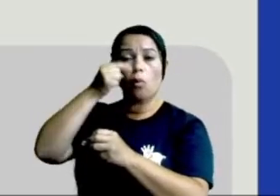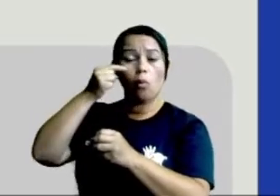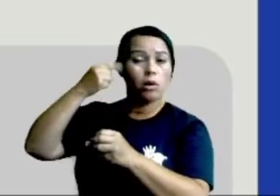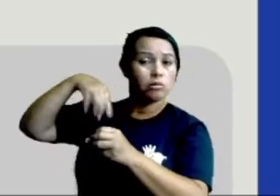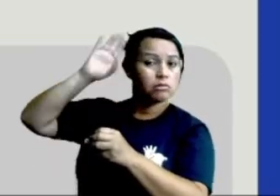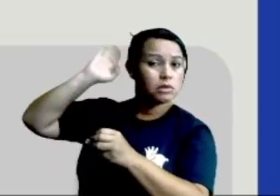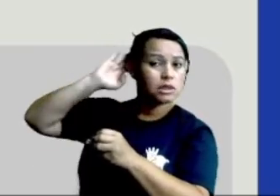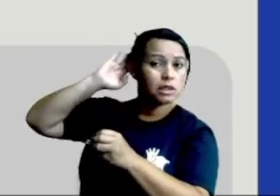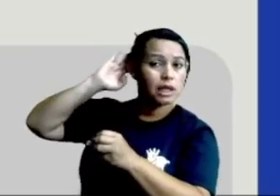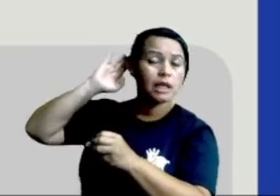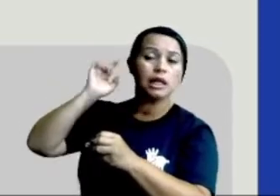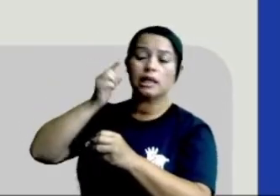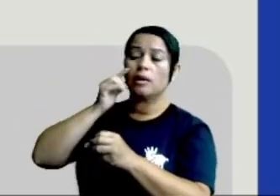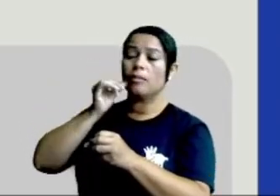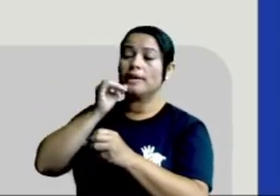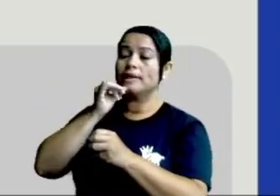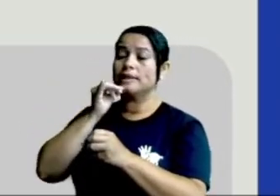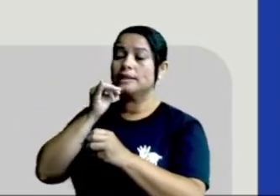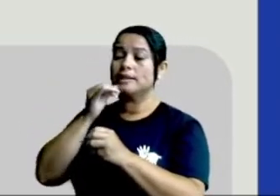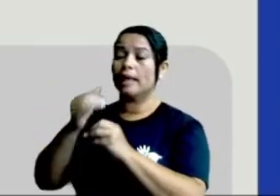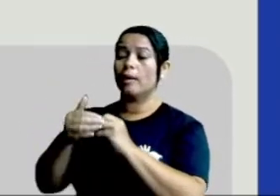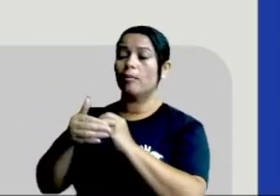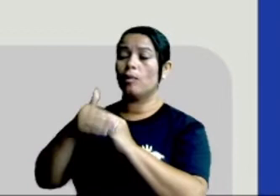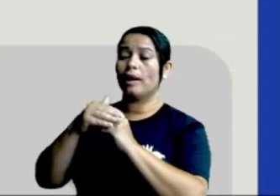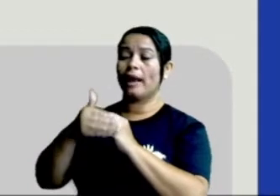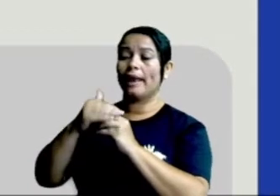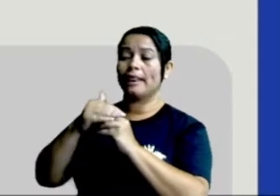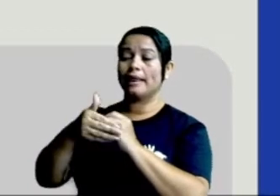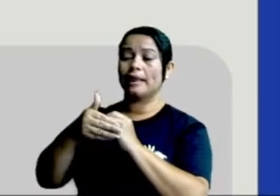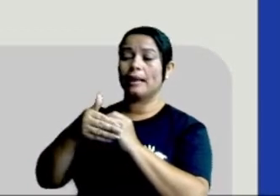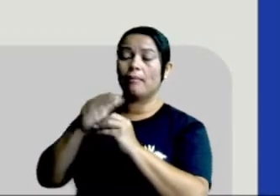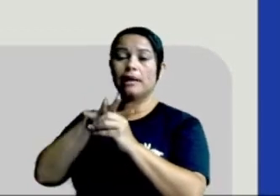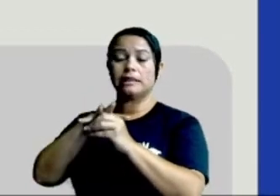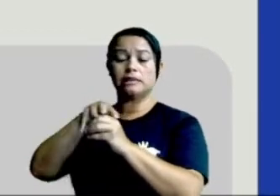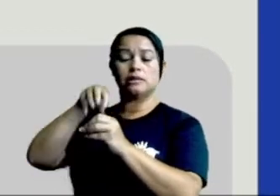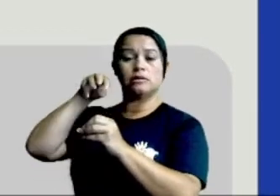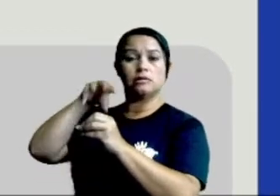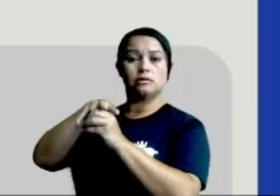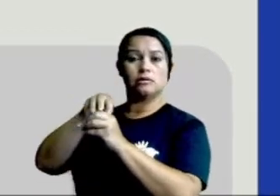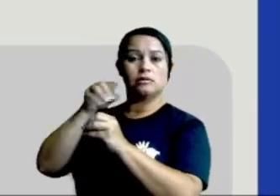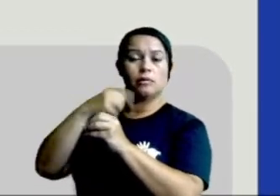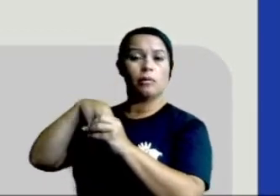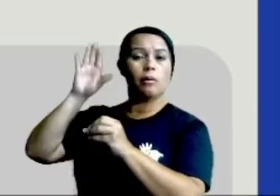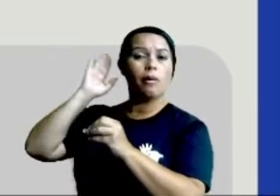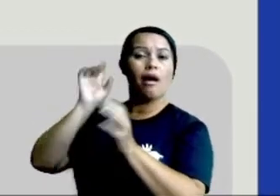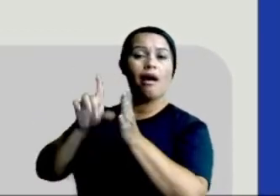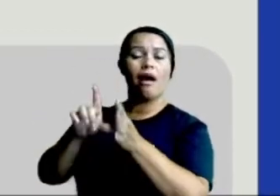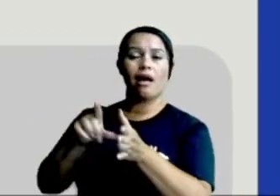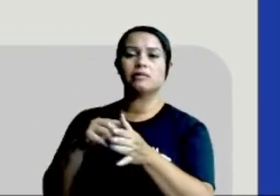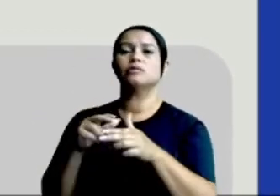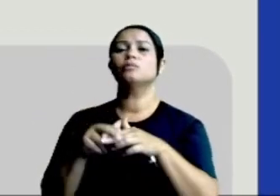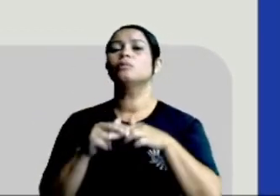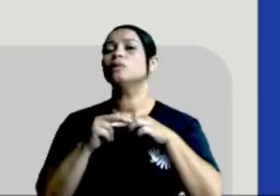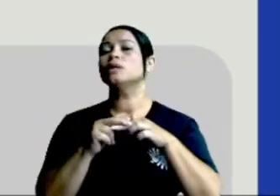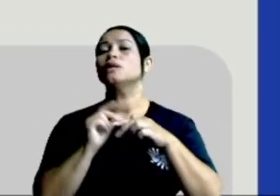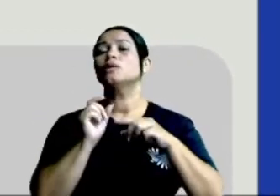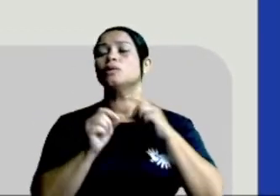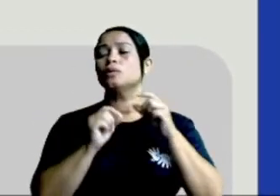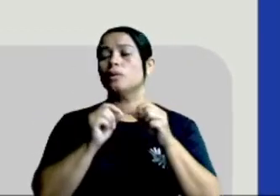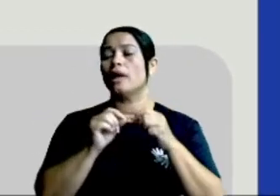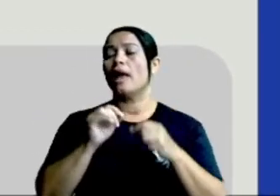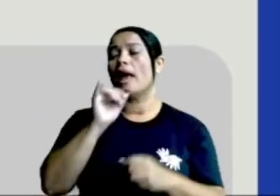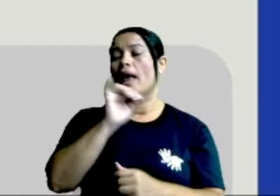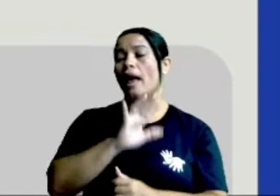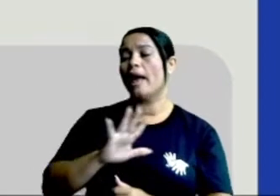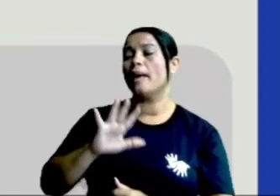não em cima da retina, como deveria em um olho normal, mas se forma um pouco antes. E isso faz com que a